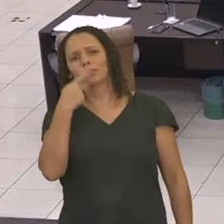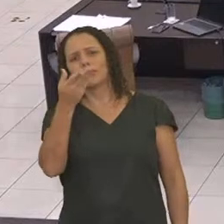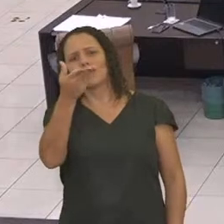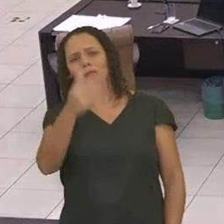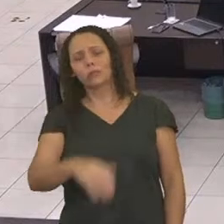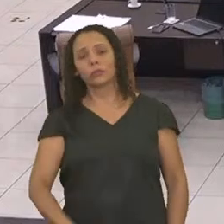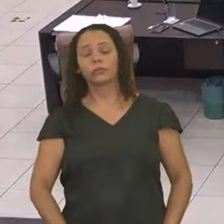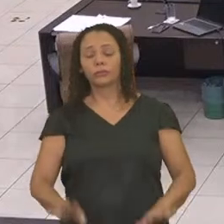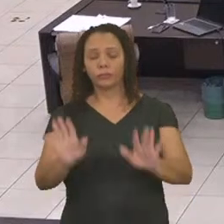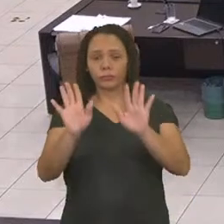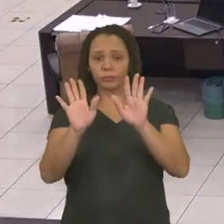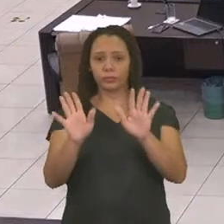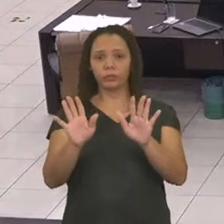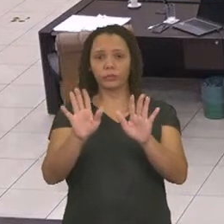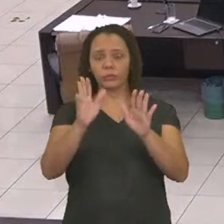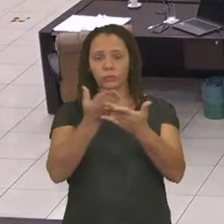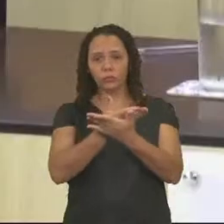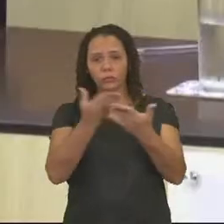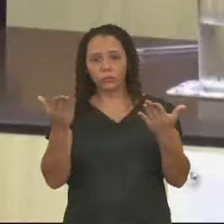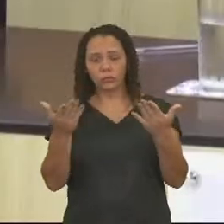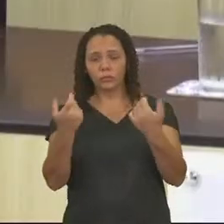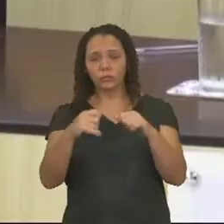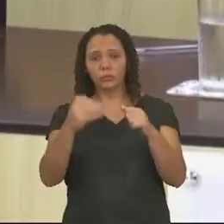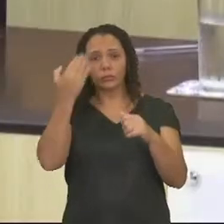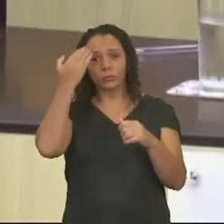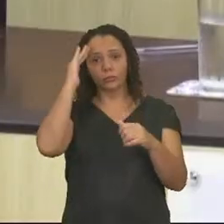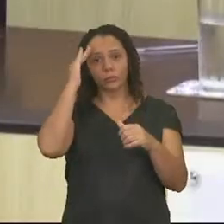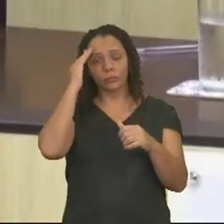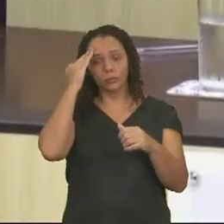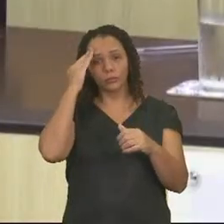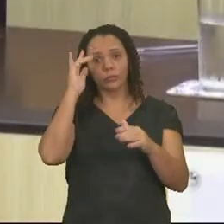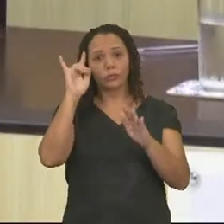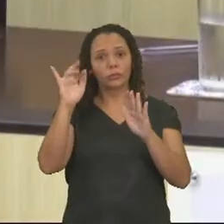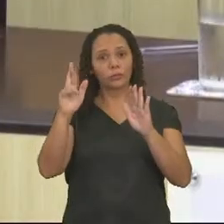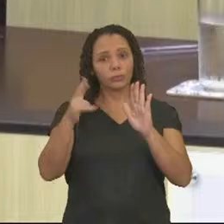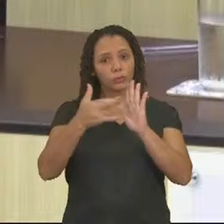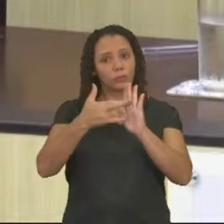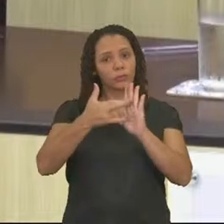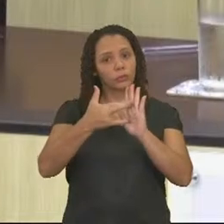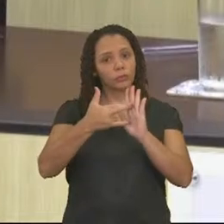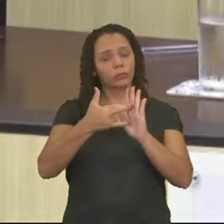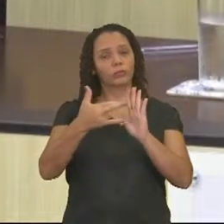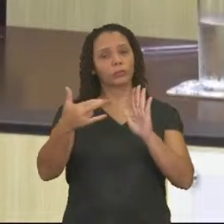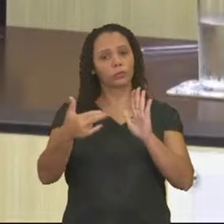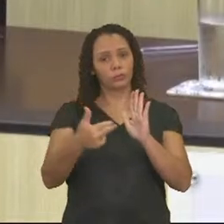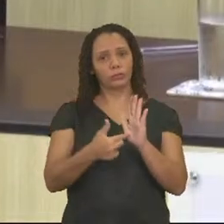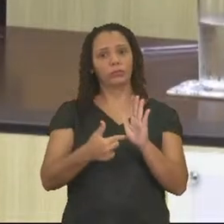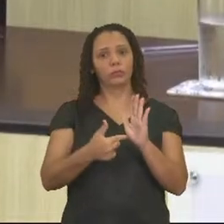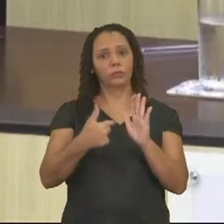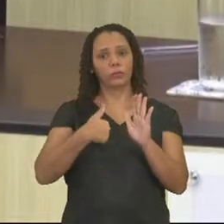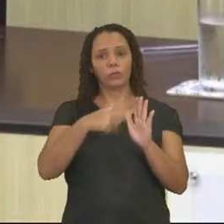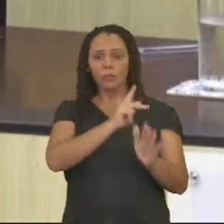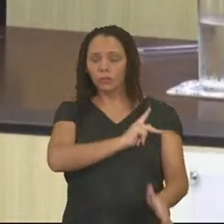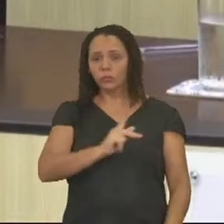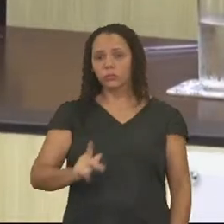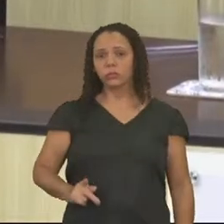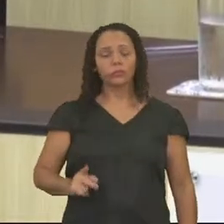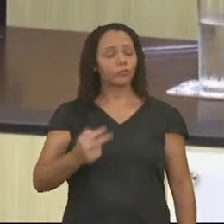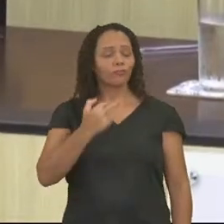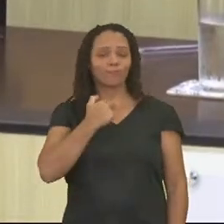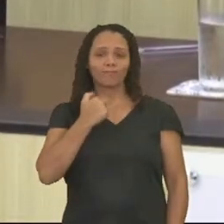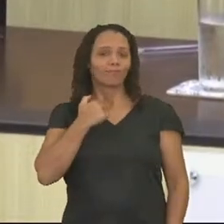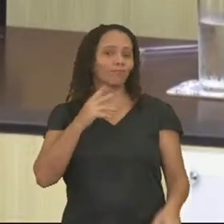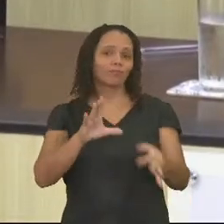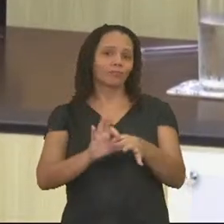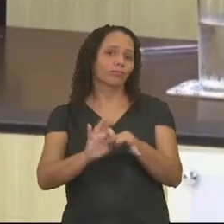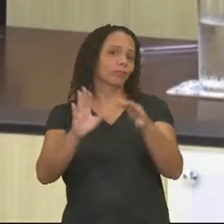Pessoal, vocês têm que entender o que é o regimento interno. O tempo, por eu, favor. como presidente, eu não posso